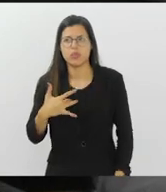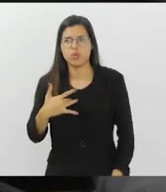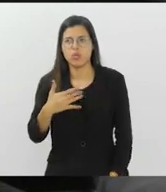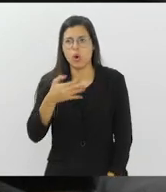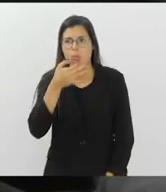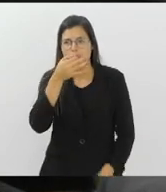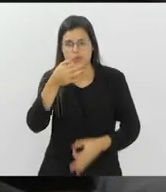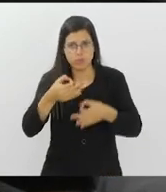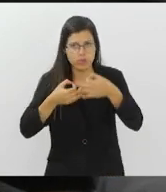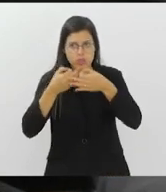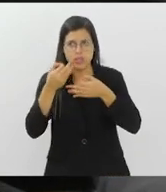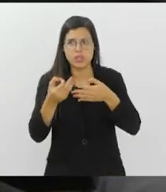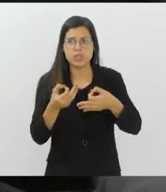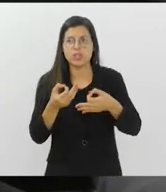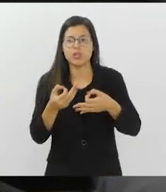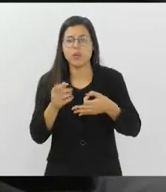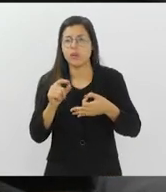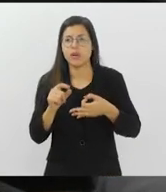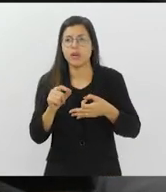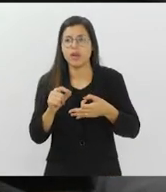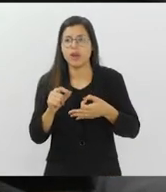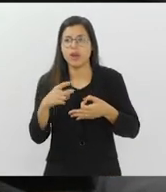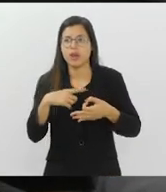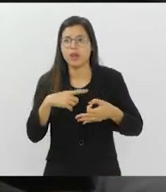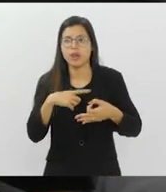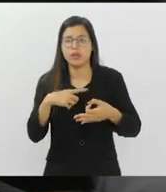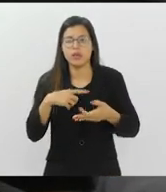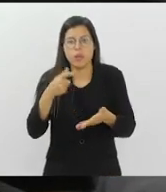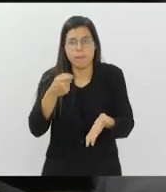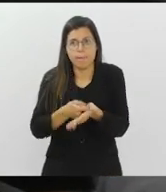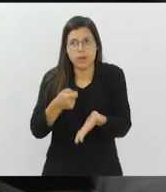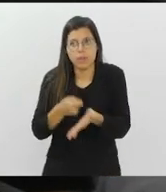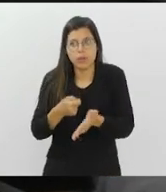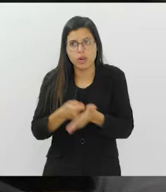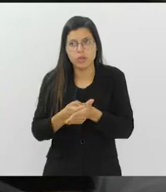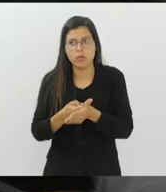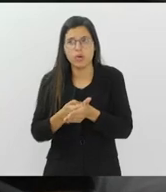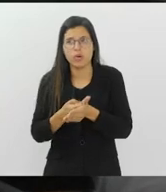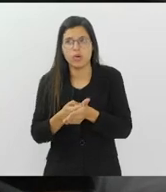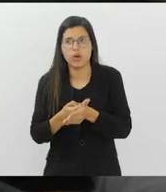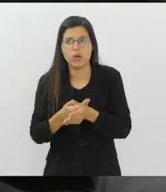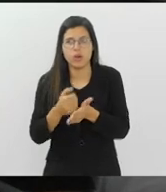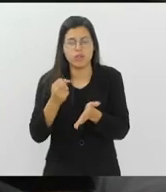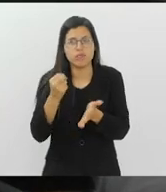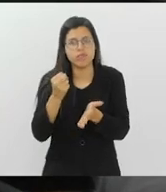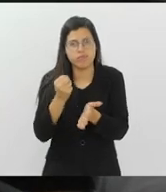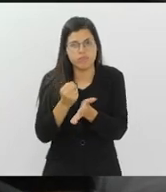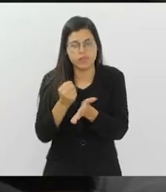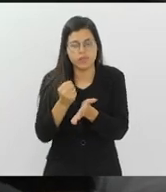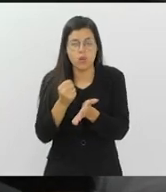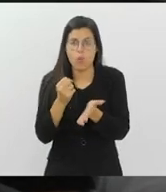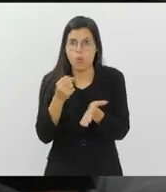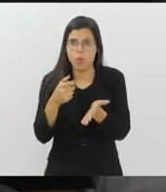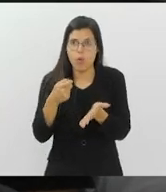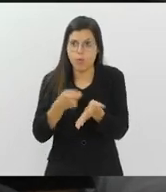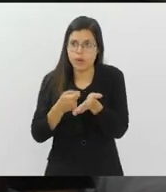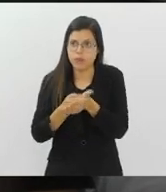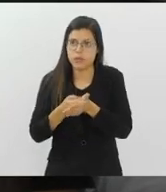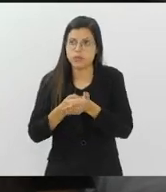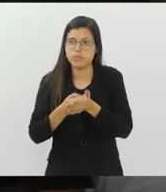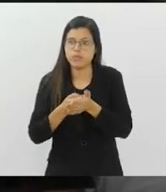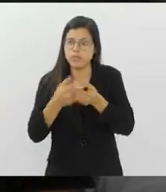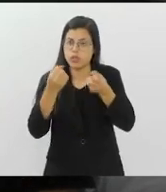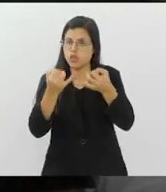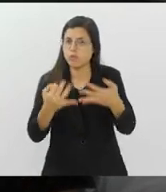que haja a obrigatoriedade na motivação dessa negativa. Ninguém é obrigado a contratar com ninguém, mas que tenha que ter uma